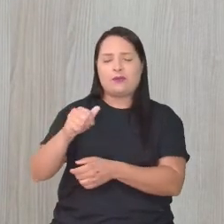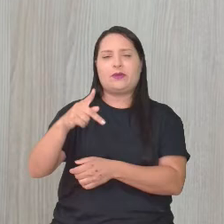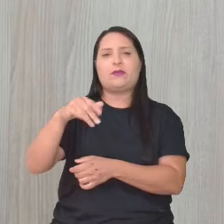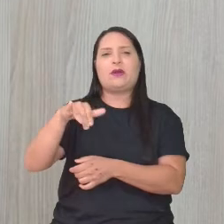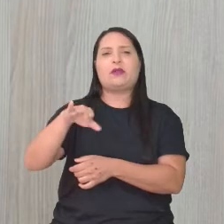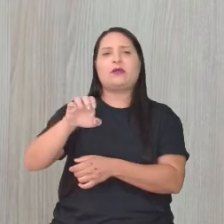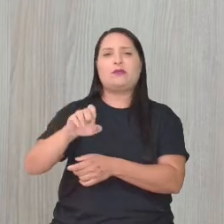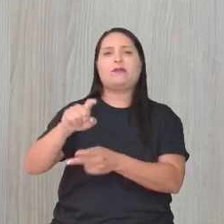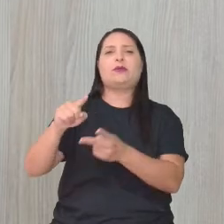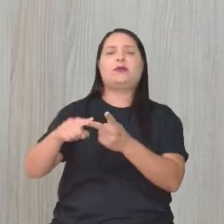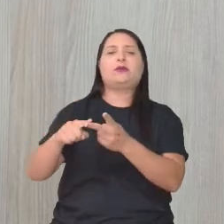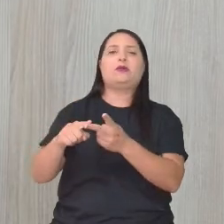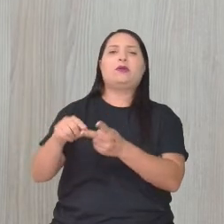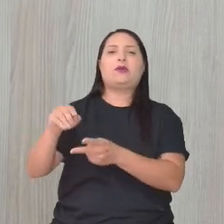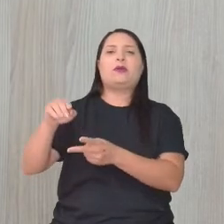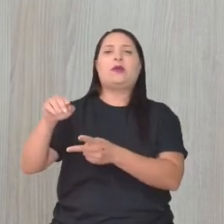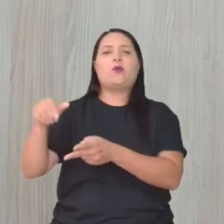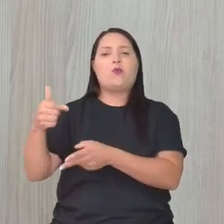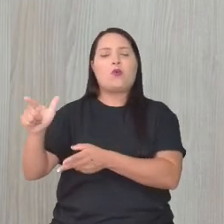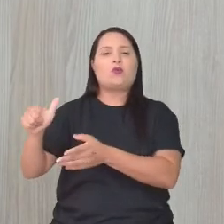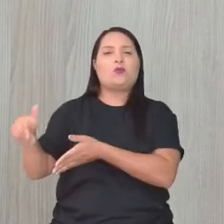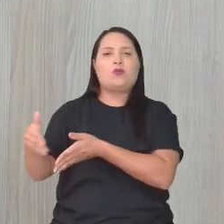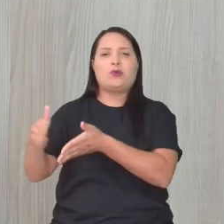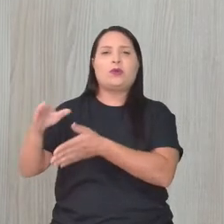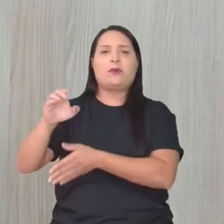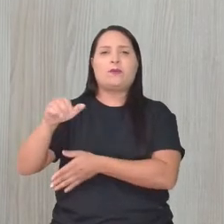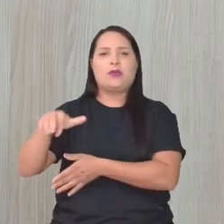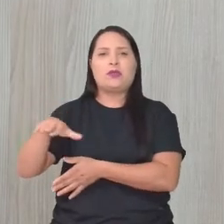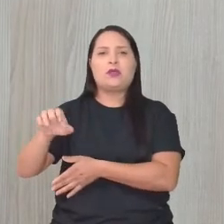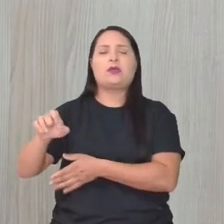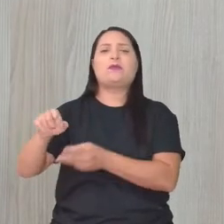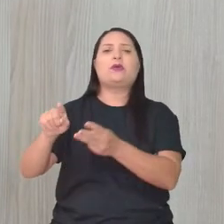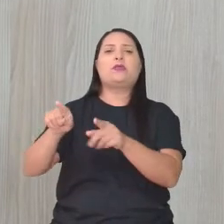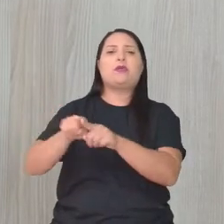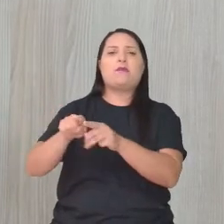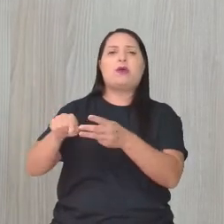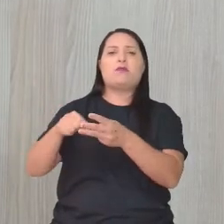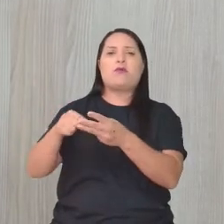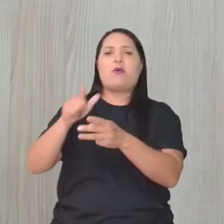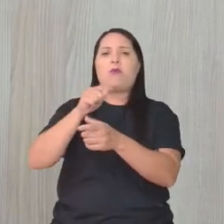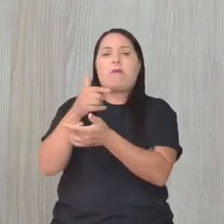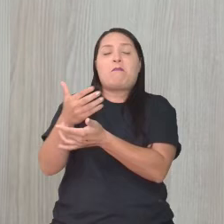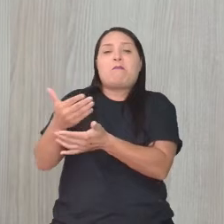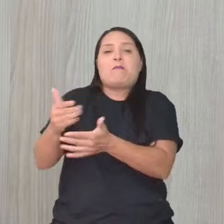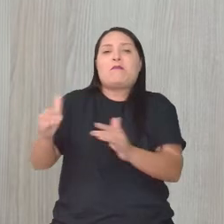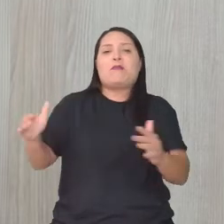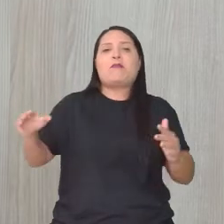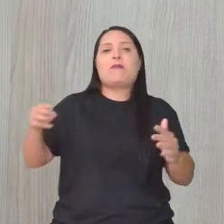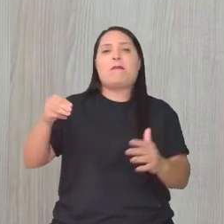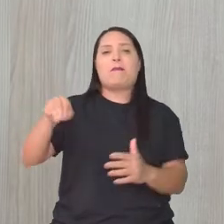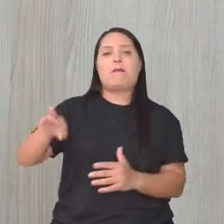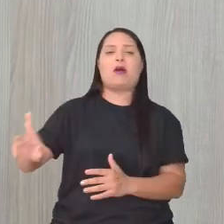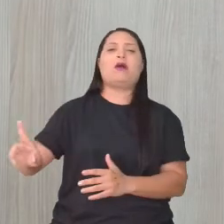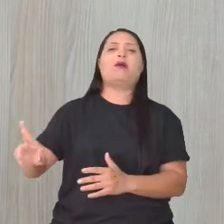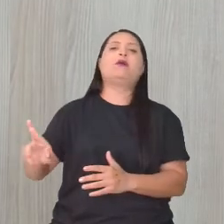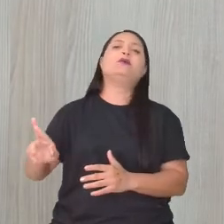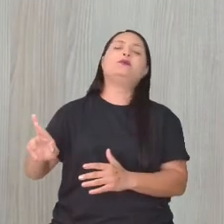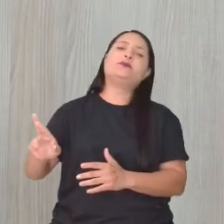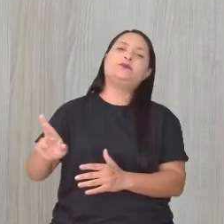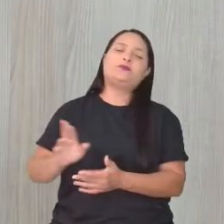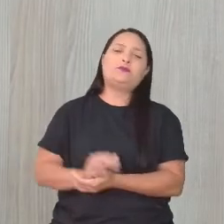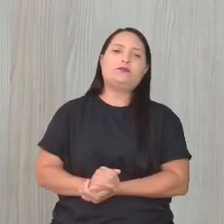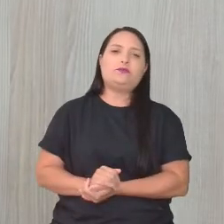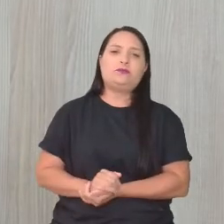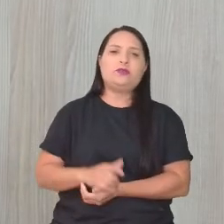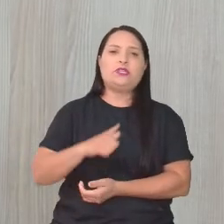Então, quando começa a ocupação do território, a vila de Olinda como capital da capitania, Recife como